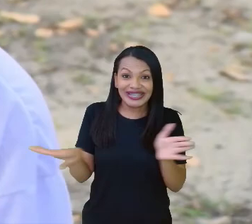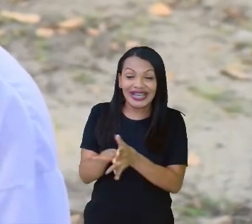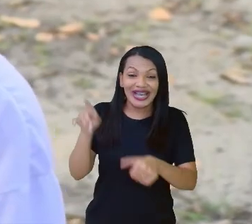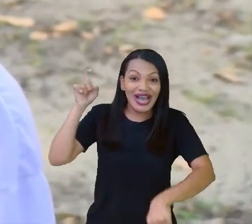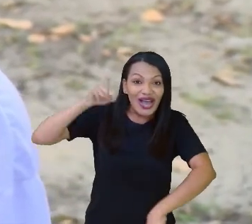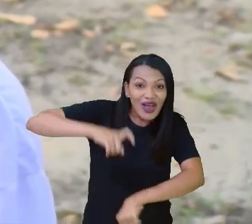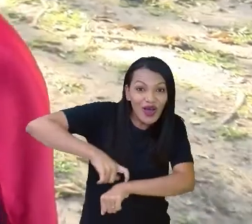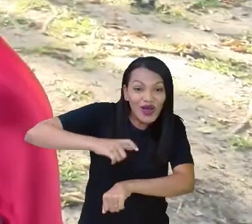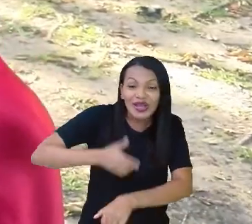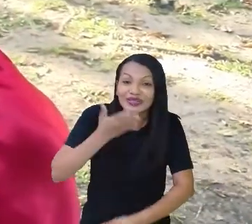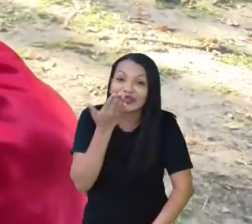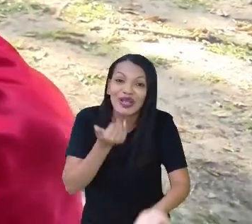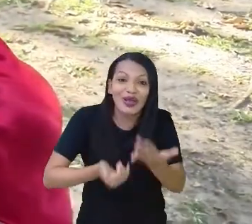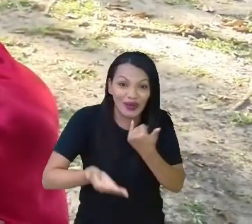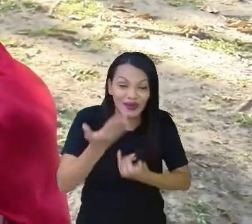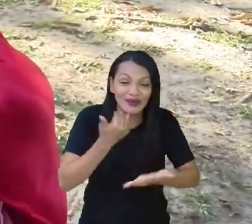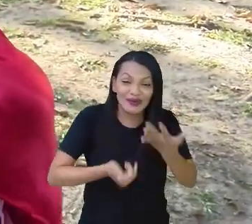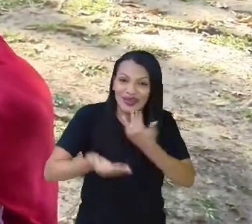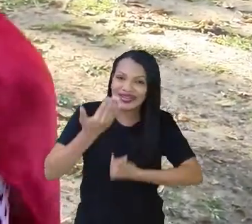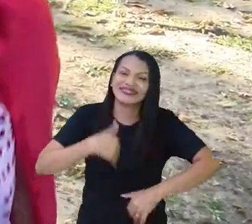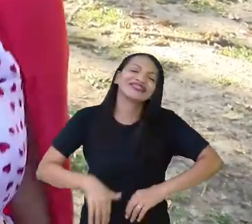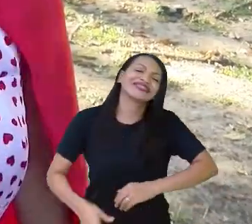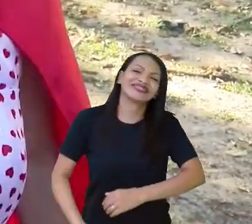momento, né, Super Love?